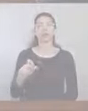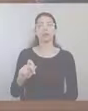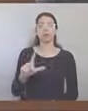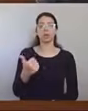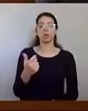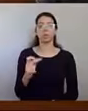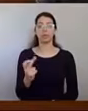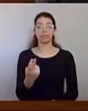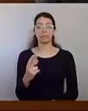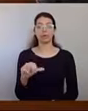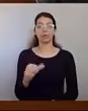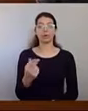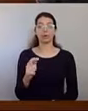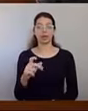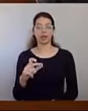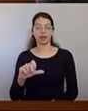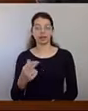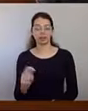Muito obrigada, Sr. Presidente.